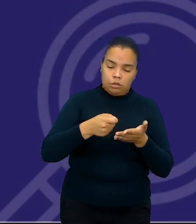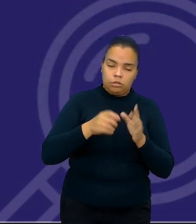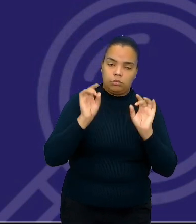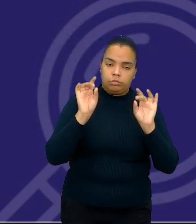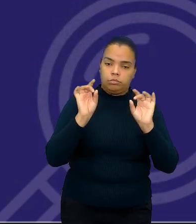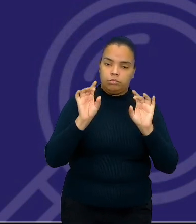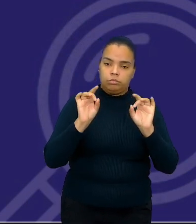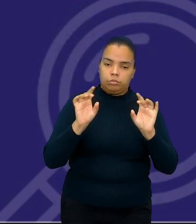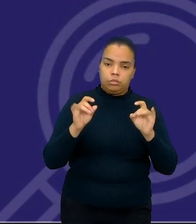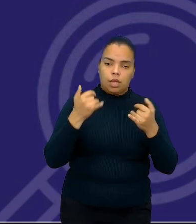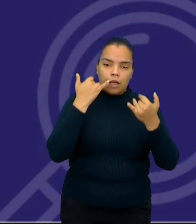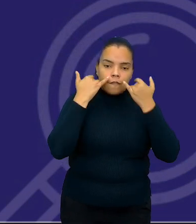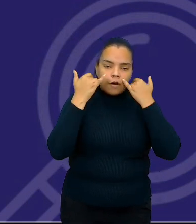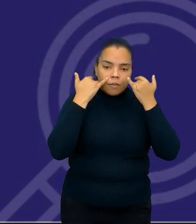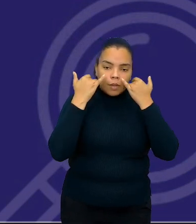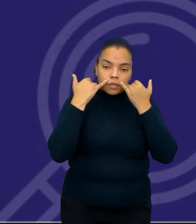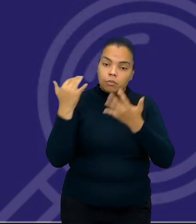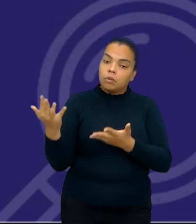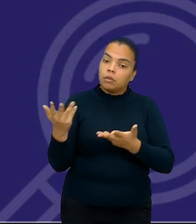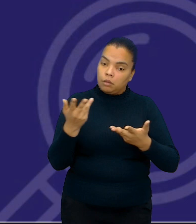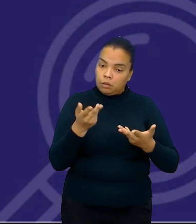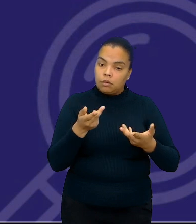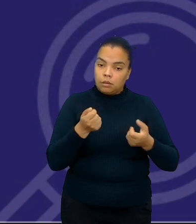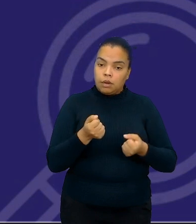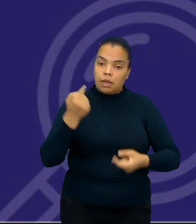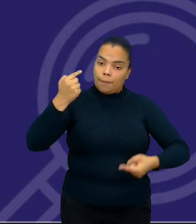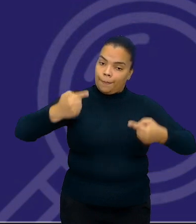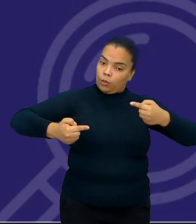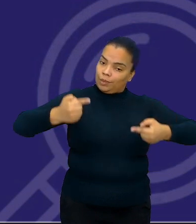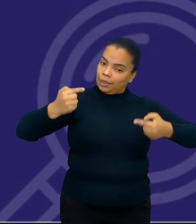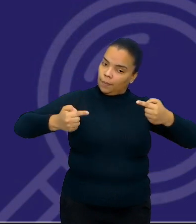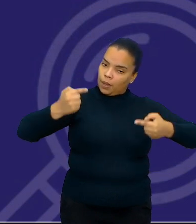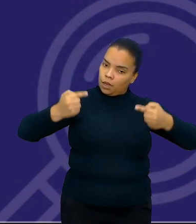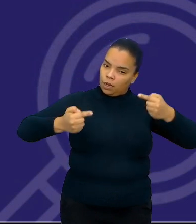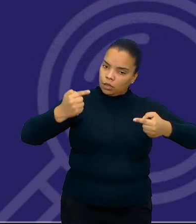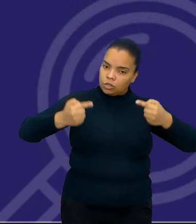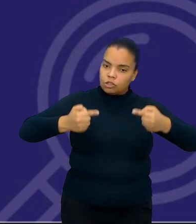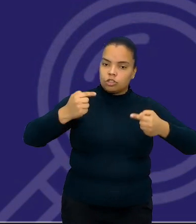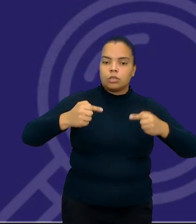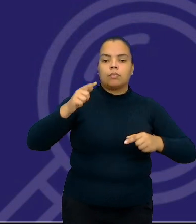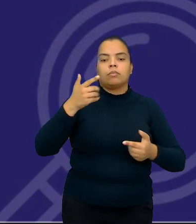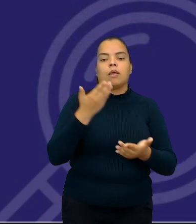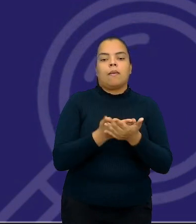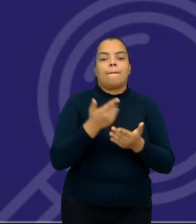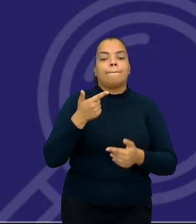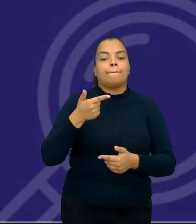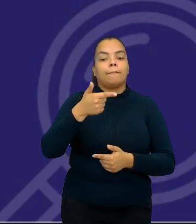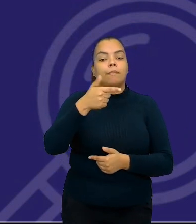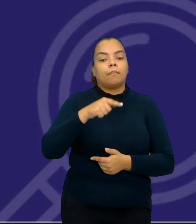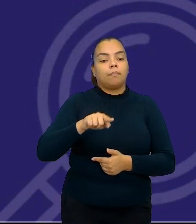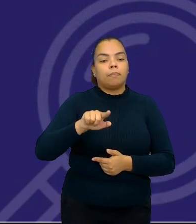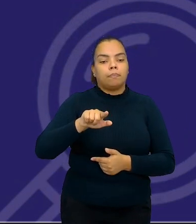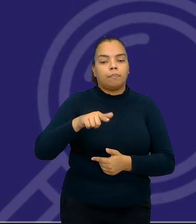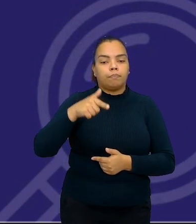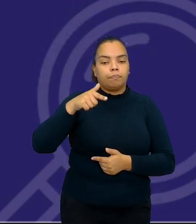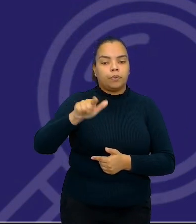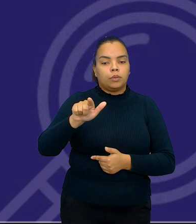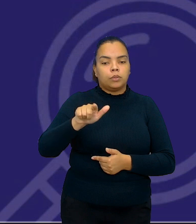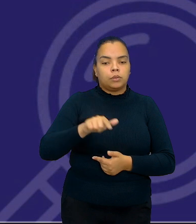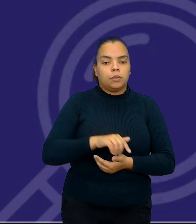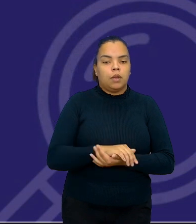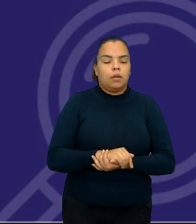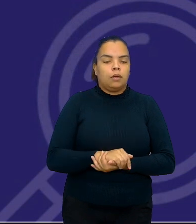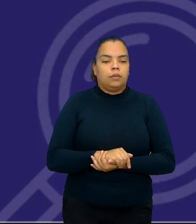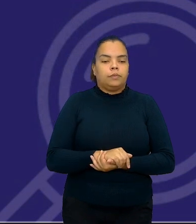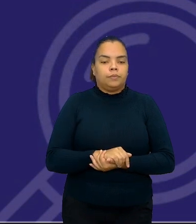e traga para um debate sobre o assunto que será realizado na próxima aula. Bom, o processo de